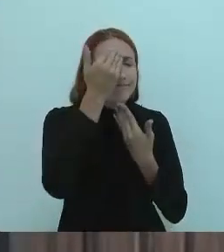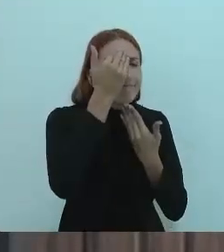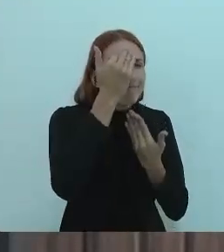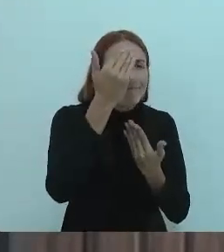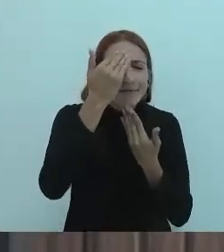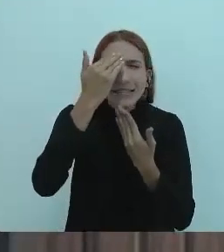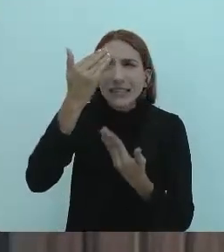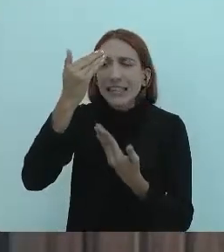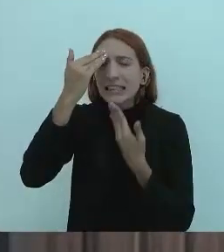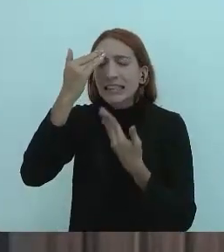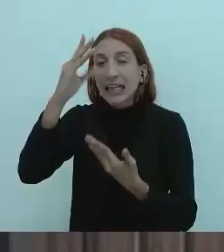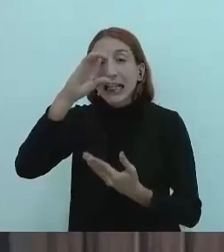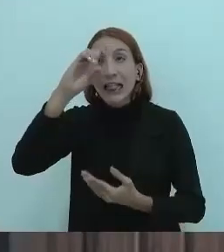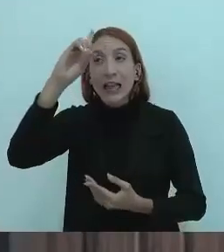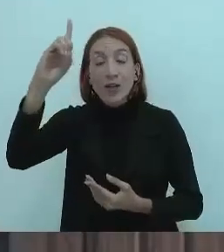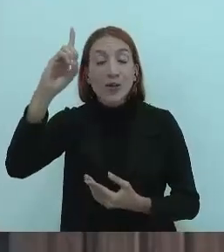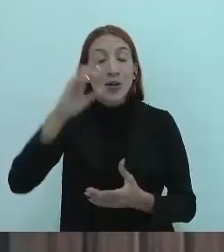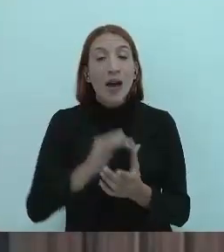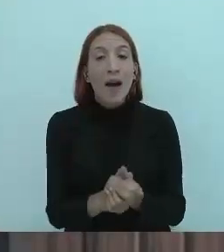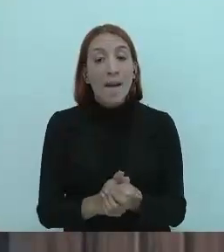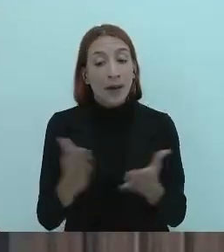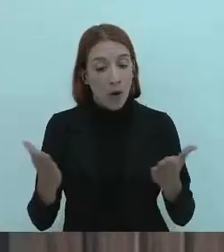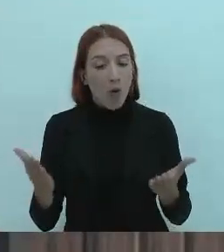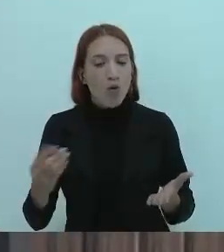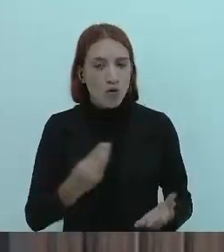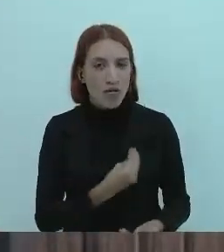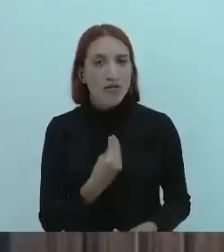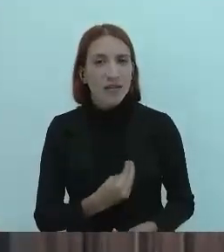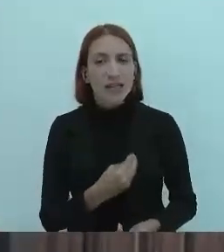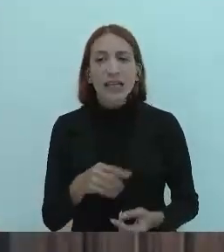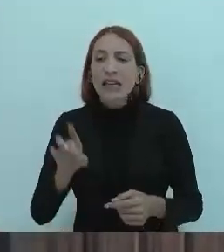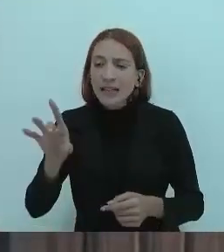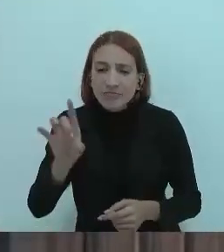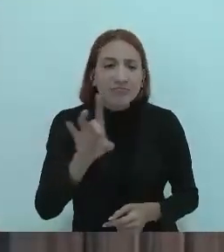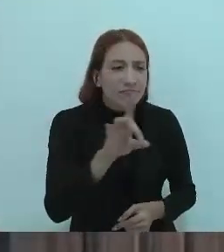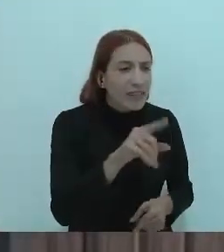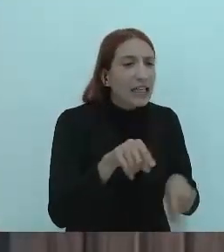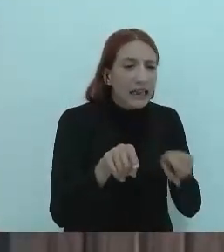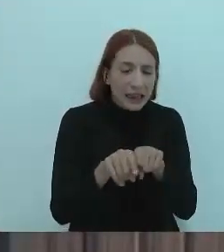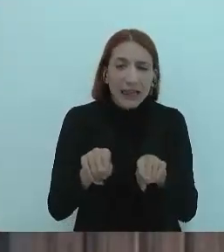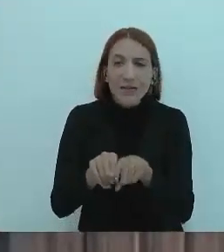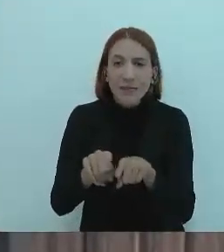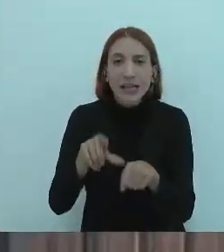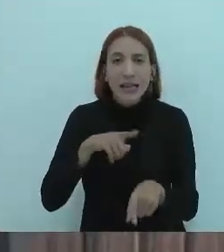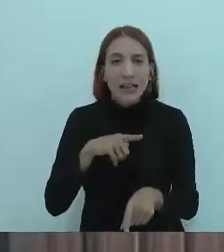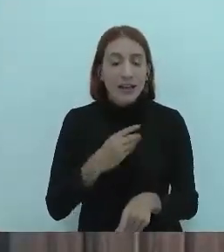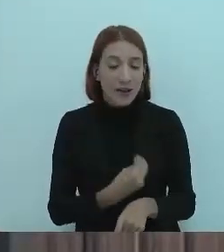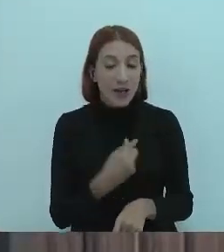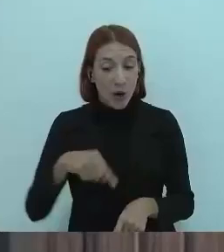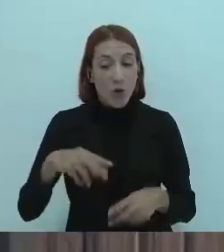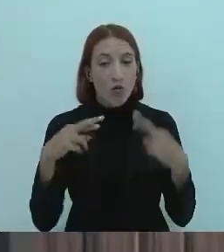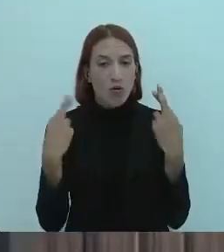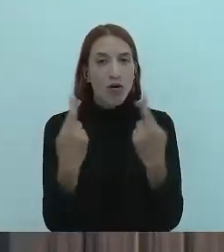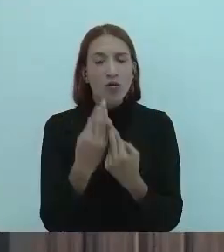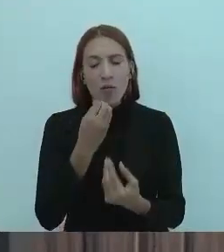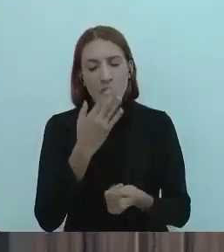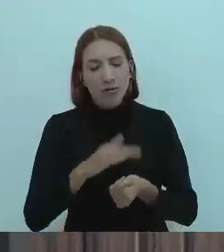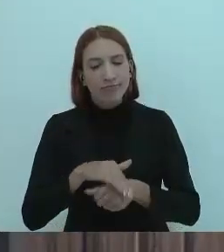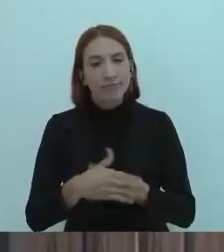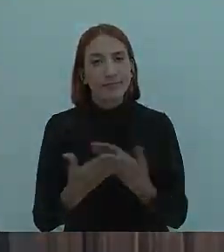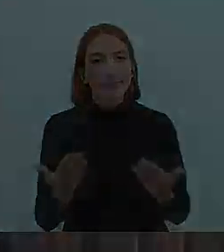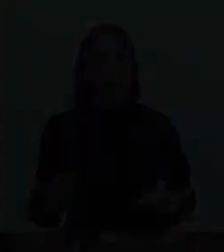a Deus pela oportunidade de estar aqui hoje e agradecer vocês a presença de cada um fazendo aqui presente na nossa sessão Boa noite a